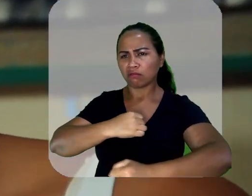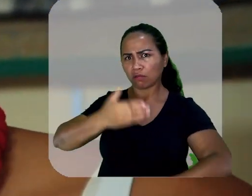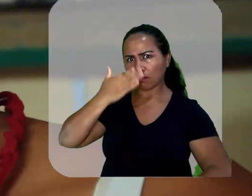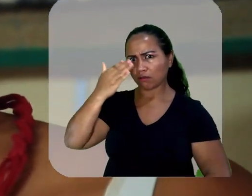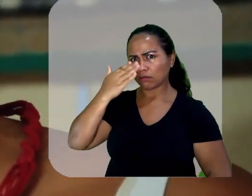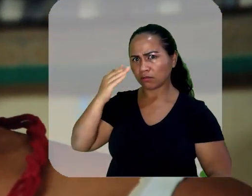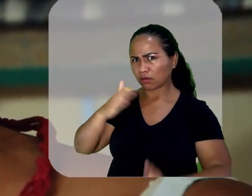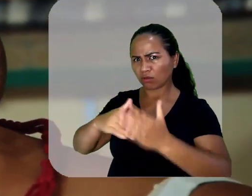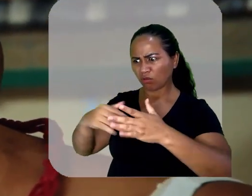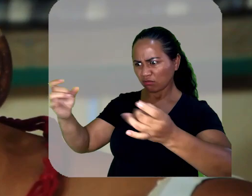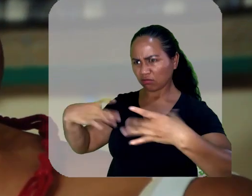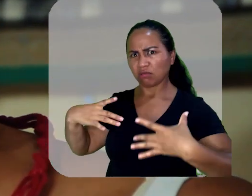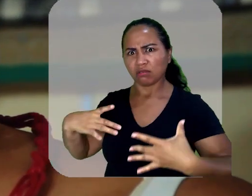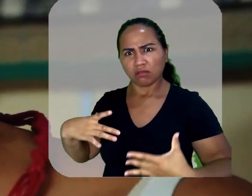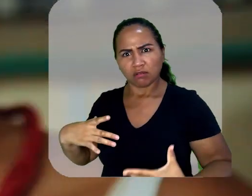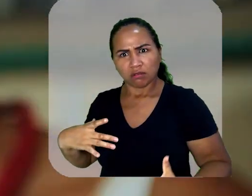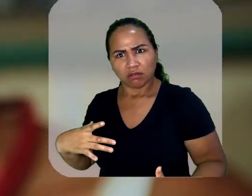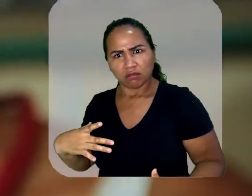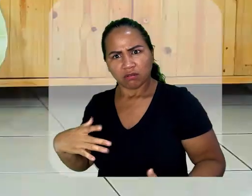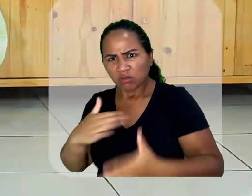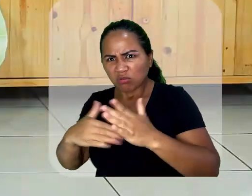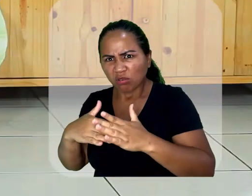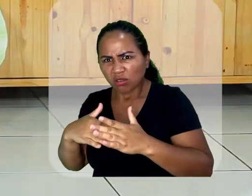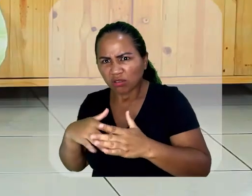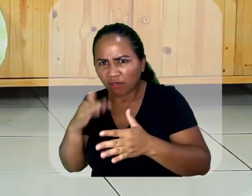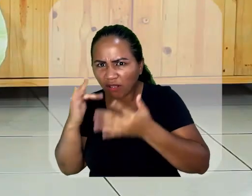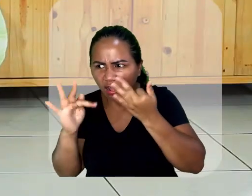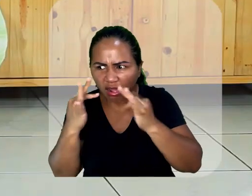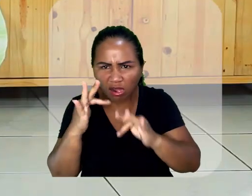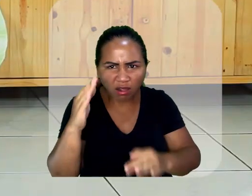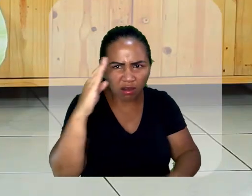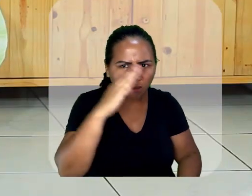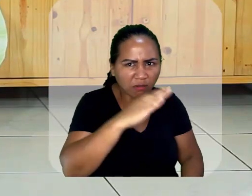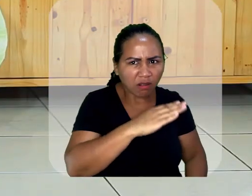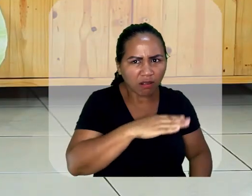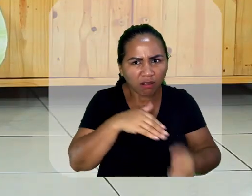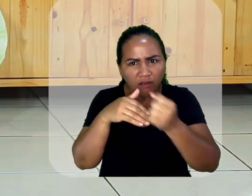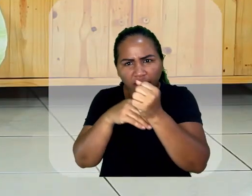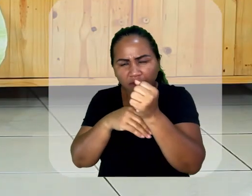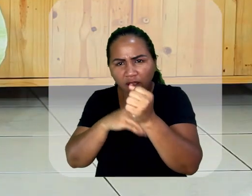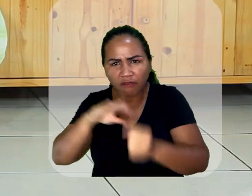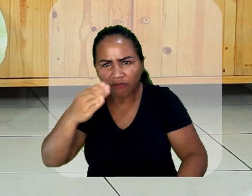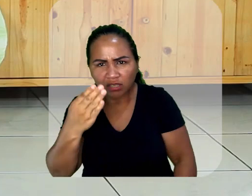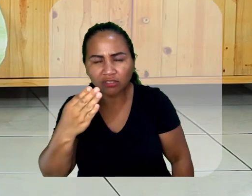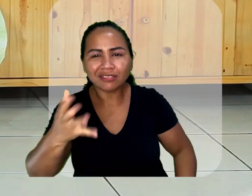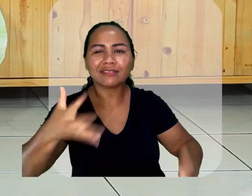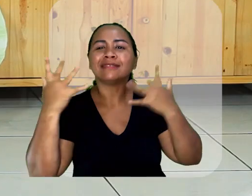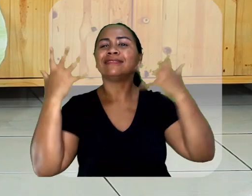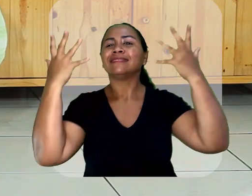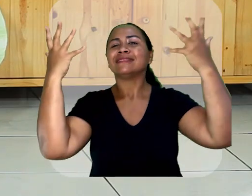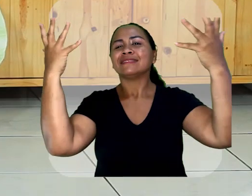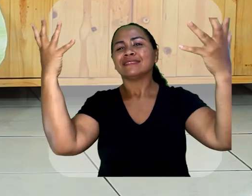Vem, irmãzinha, tão desprezada. tão murmurada,